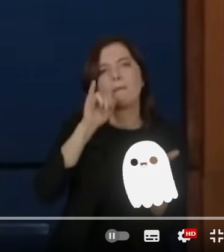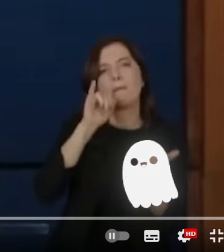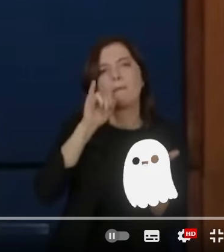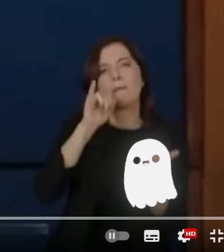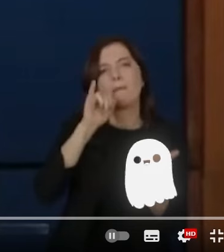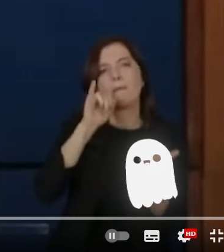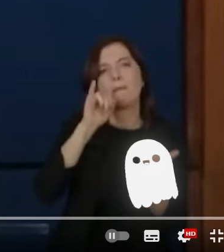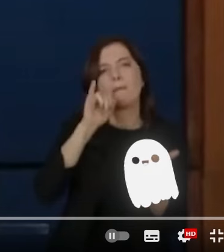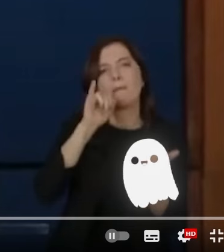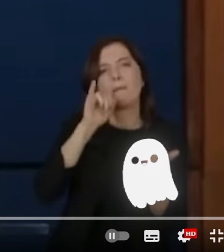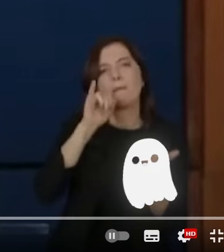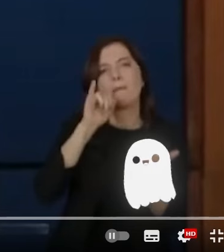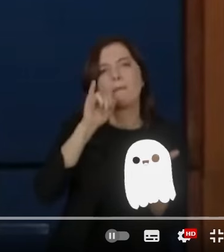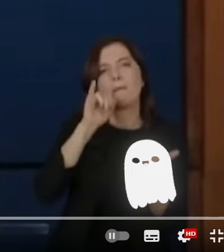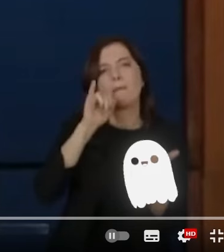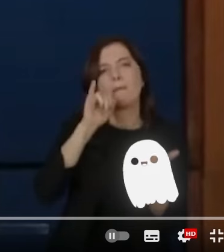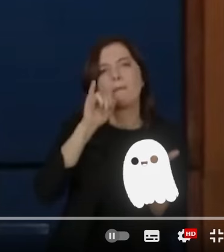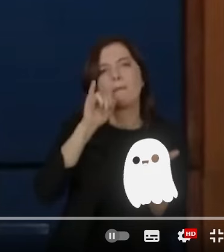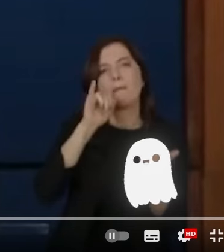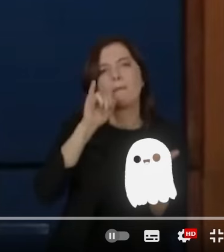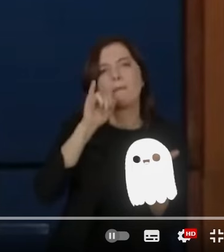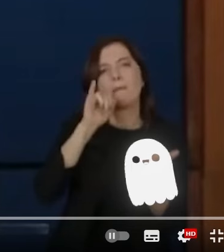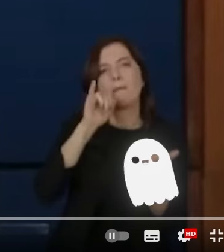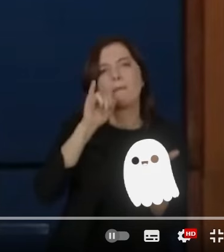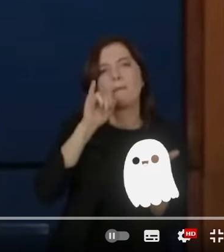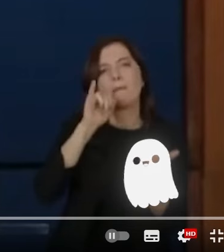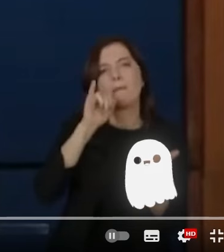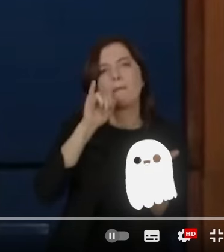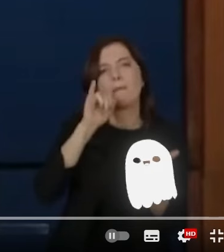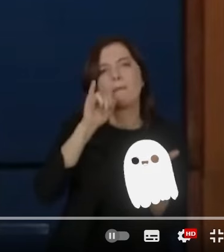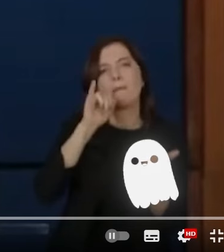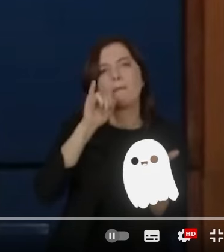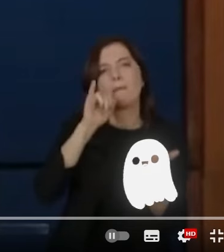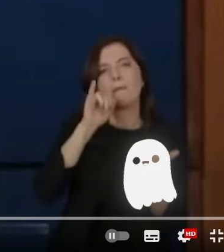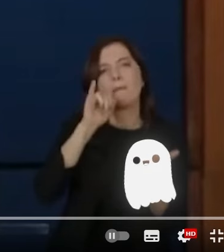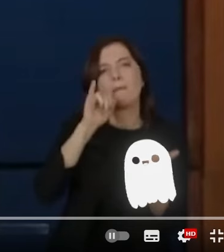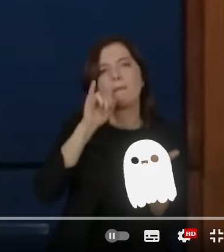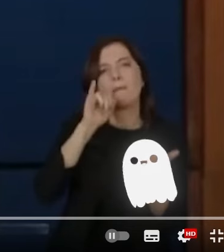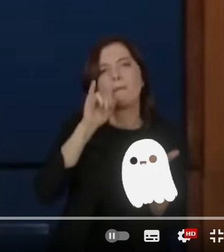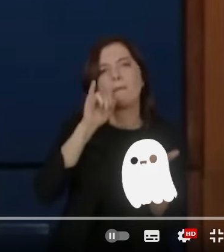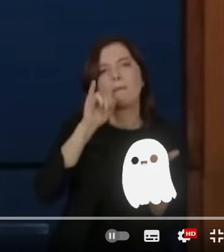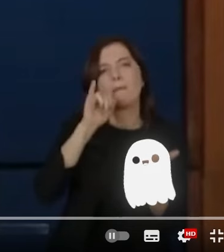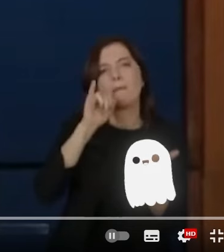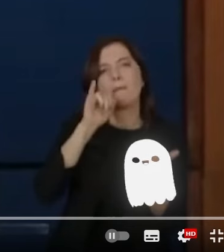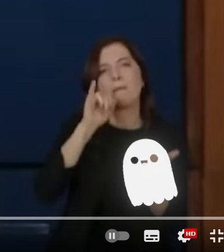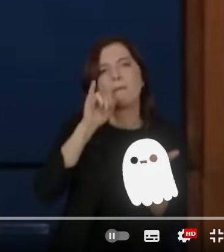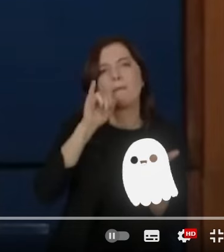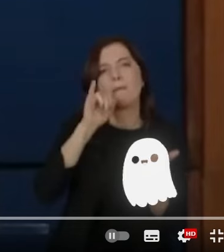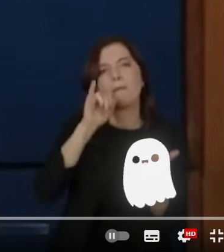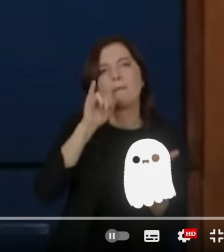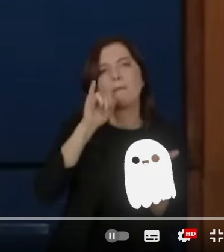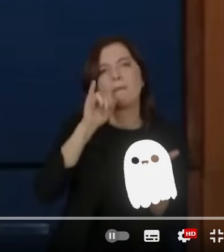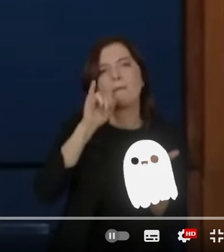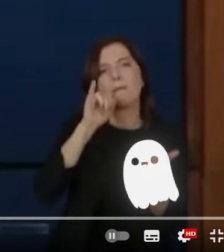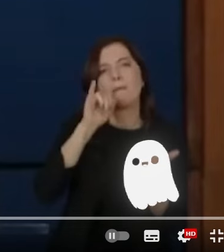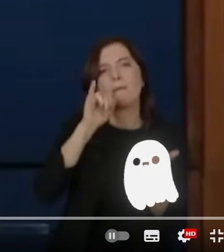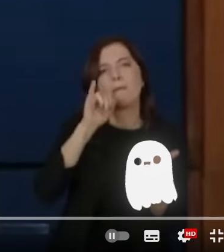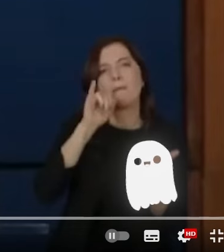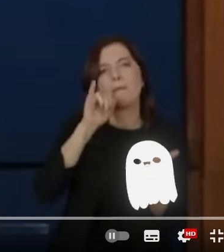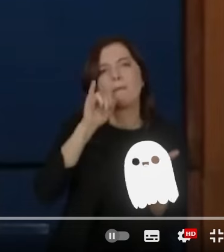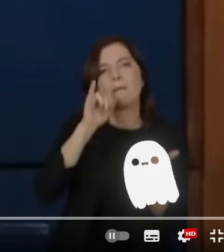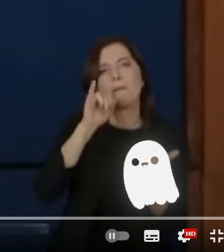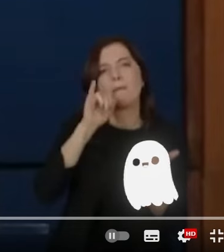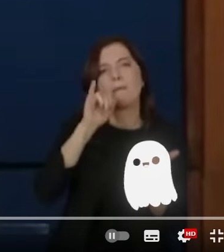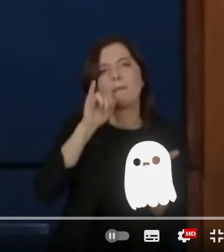Meu filho, eu todo aniversário, eu toda vida. Depois dos 30. É bizarro isso, tá? Mas é bizarro. Eu ficava, tipo, eu com 29, eu ficava